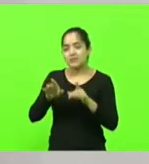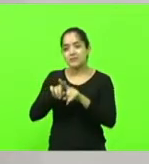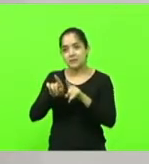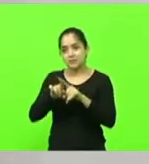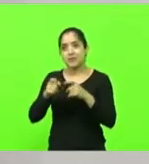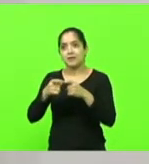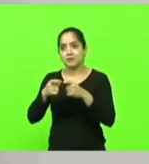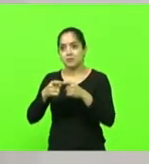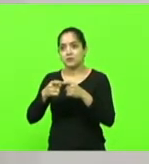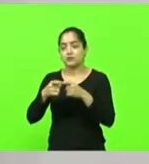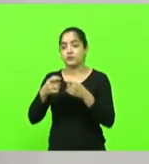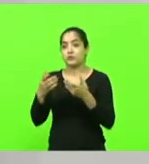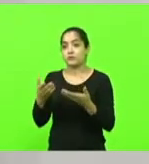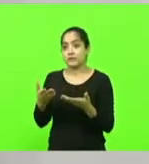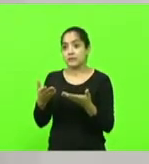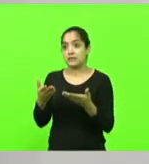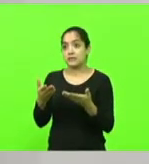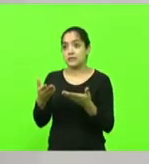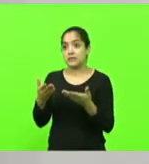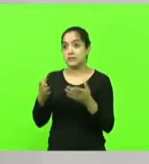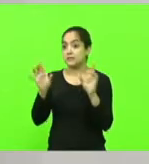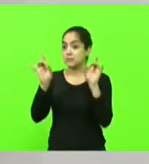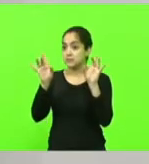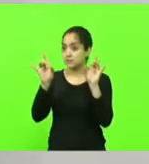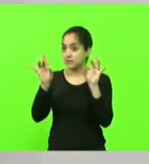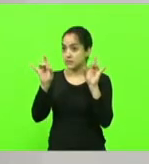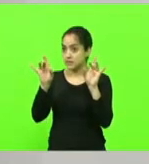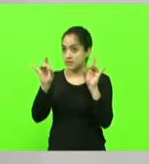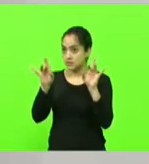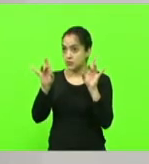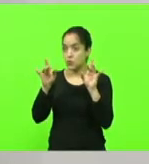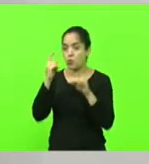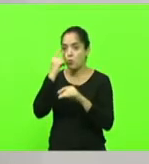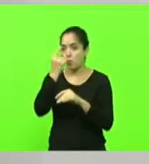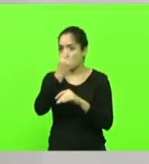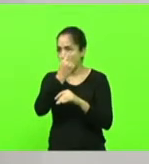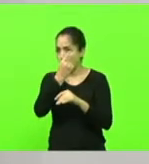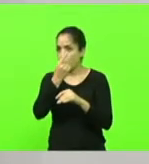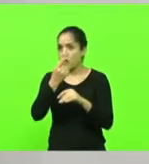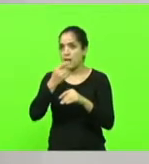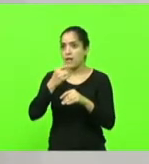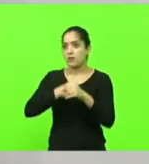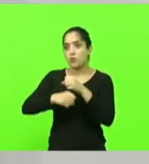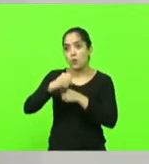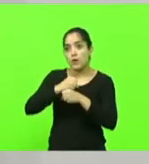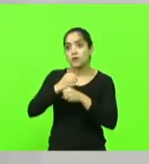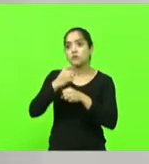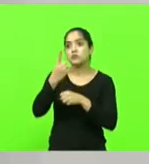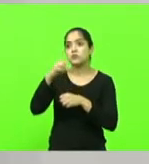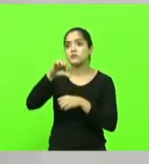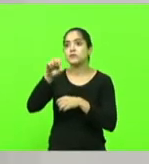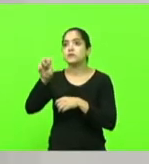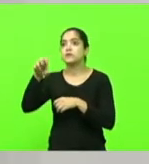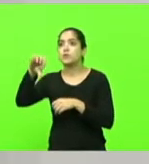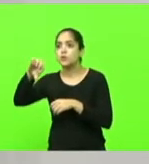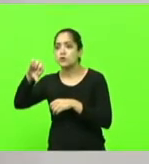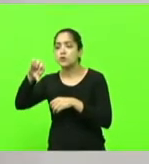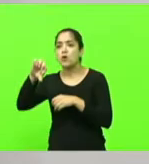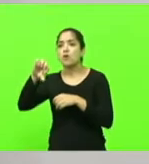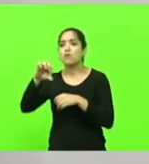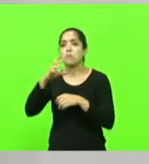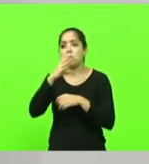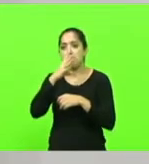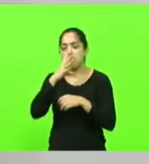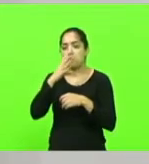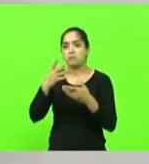a vida pública. E ele especializou-se em oftalmologia em 59. Era respeitado como médico.